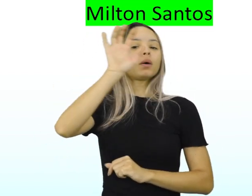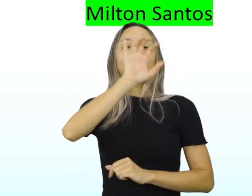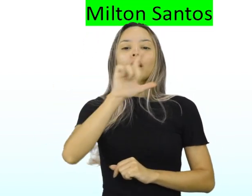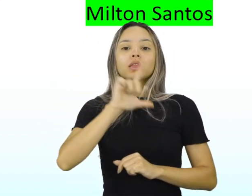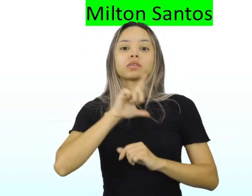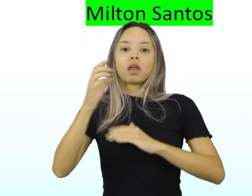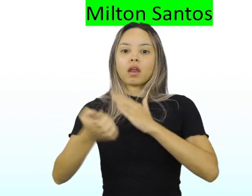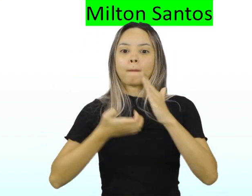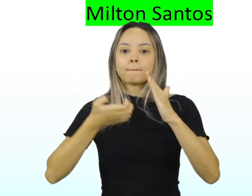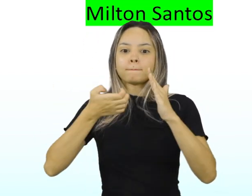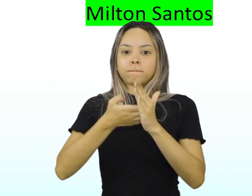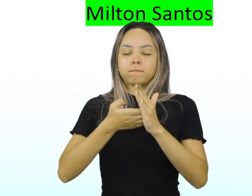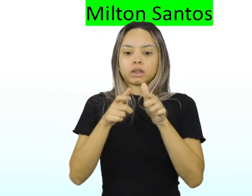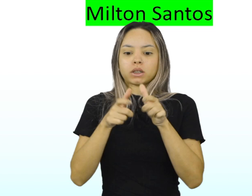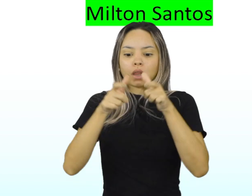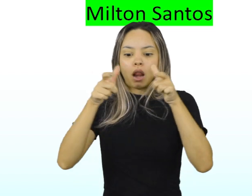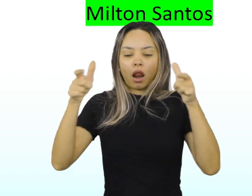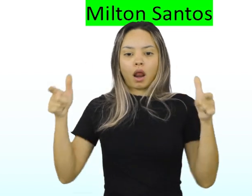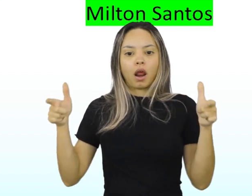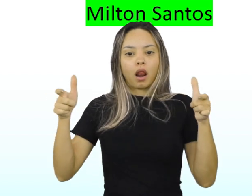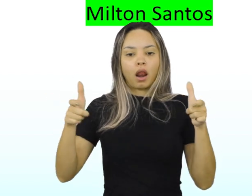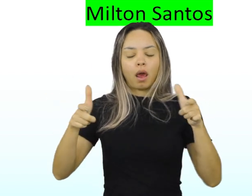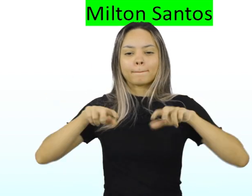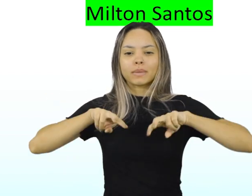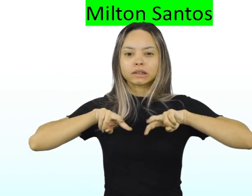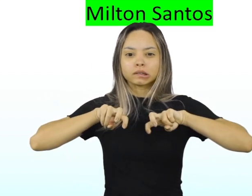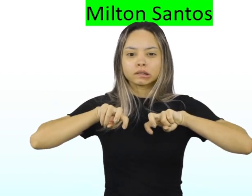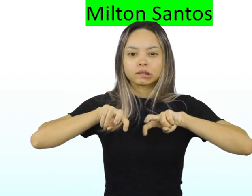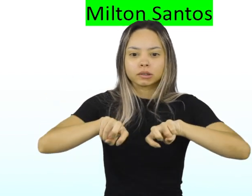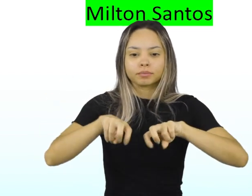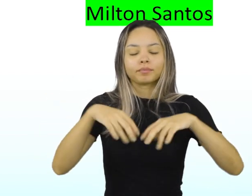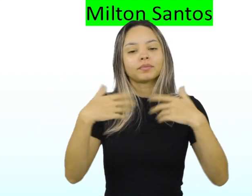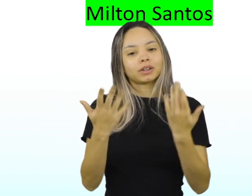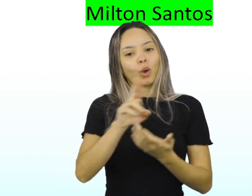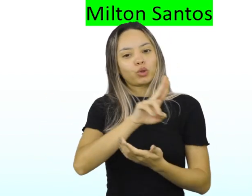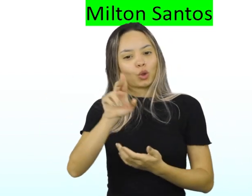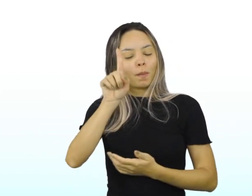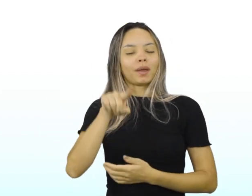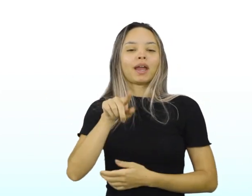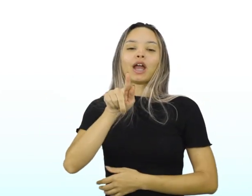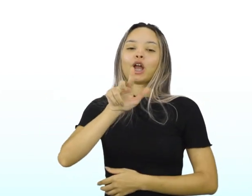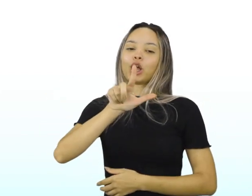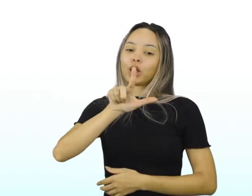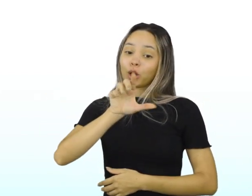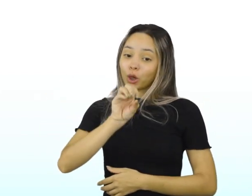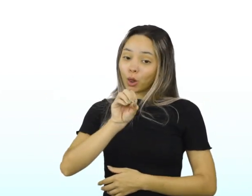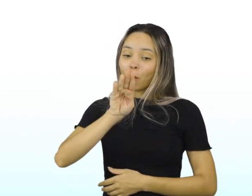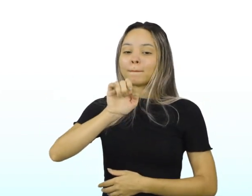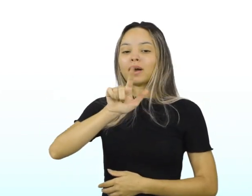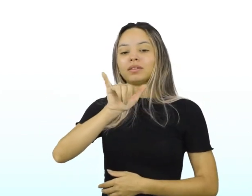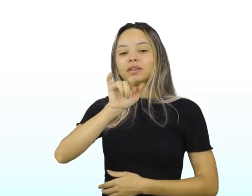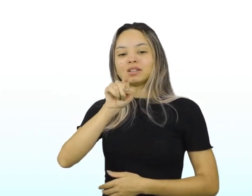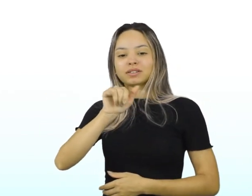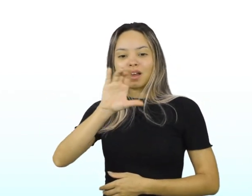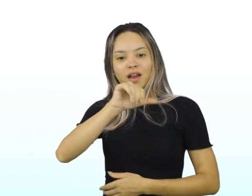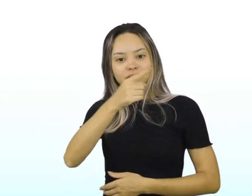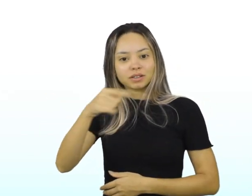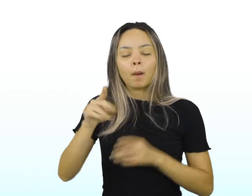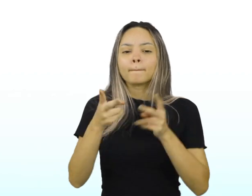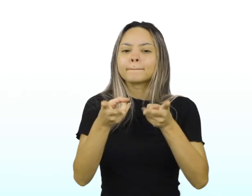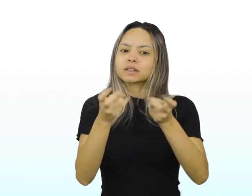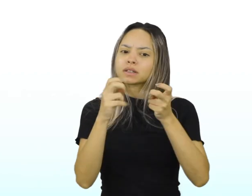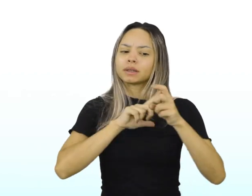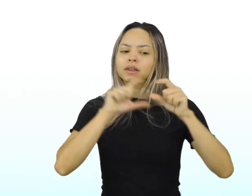suas multinacionais conquistar mercados, e o nome disso é globalização. Perceba que na frase do Milton